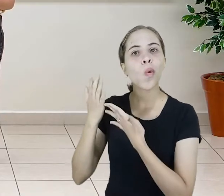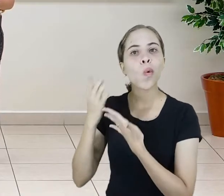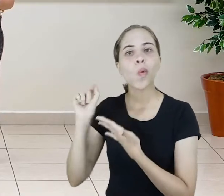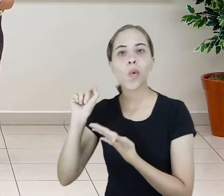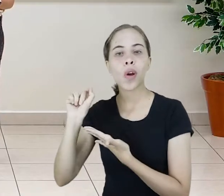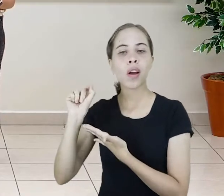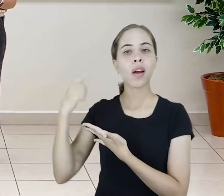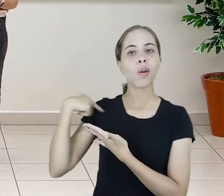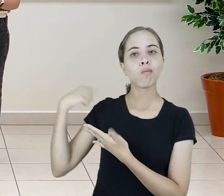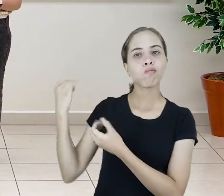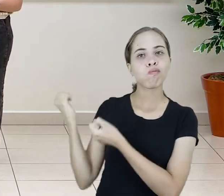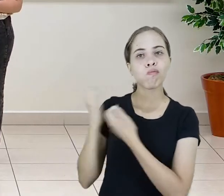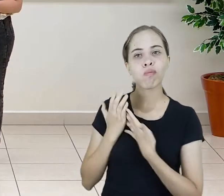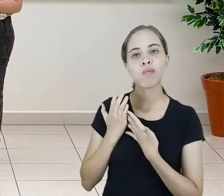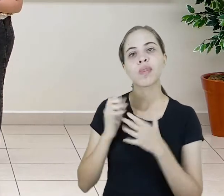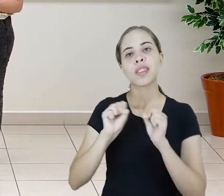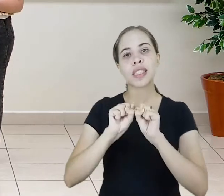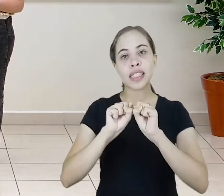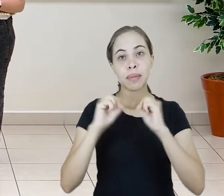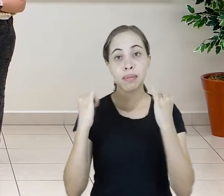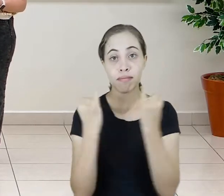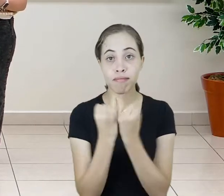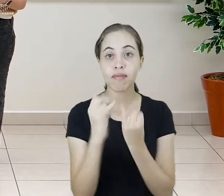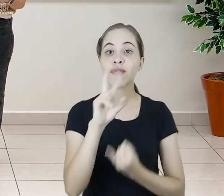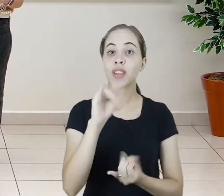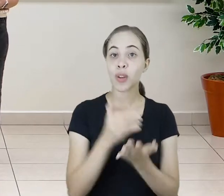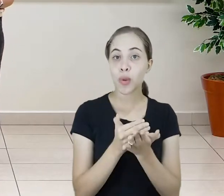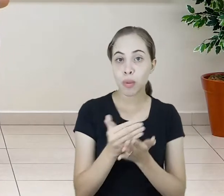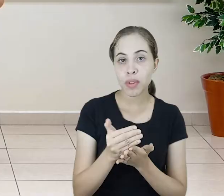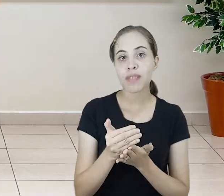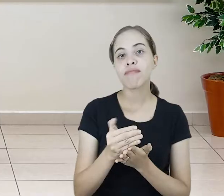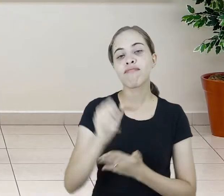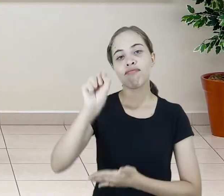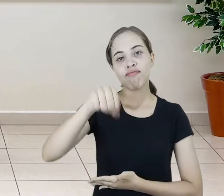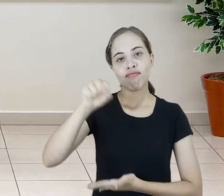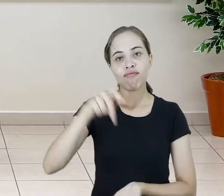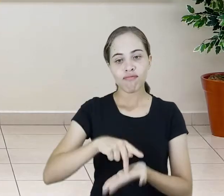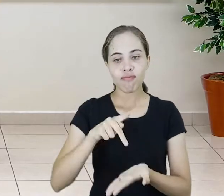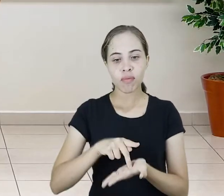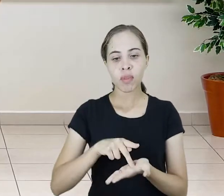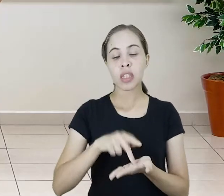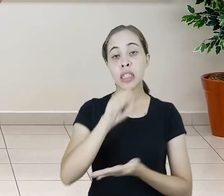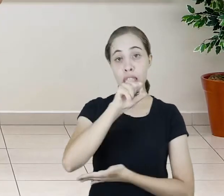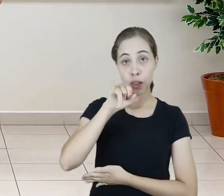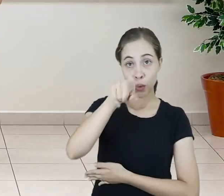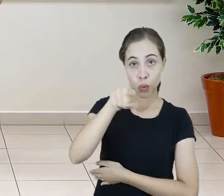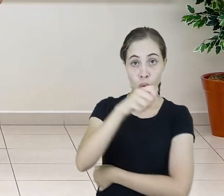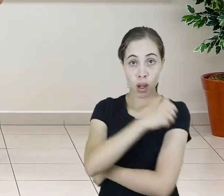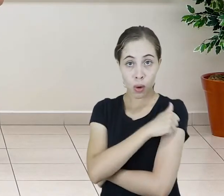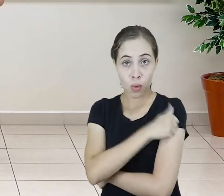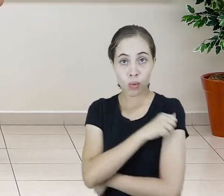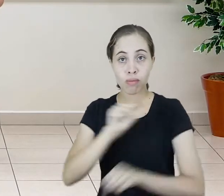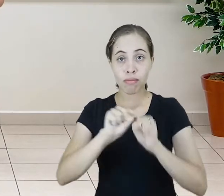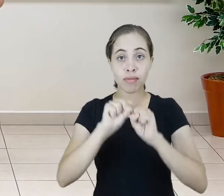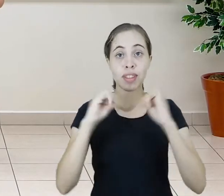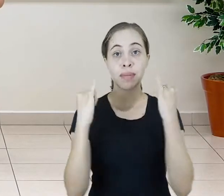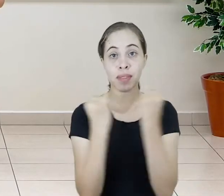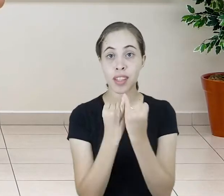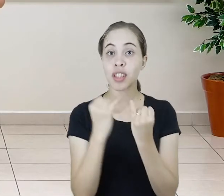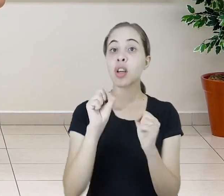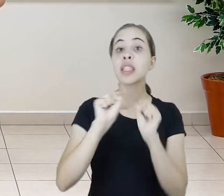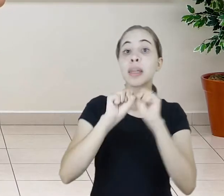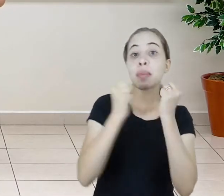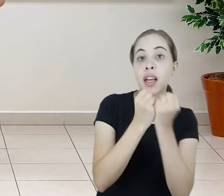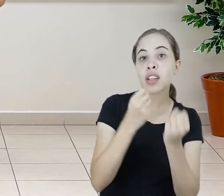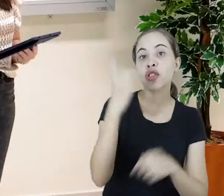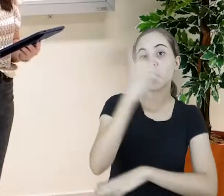parece que o Seminário e o Instituto já vão começar. Sim, é isso mesmo. Se você é aluno do seminário, dia 27 de fevereiro as